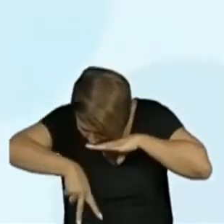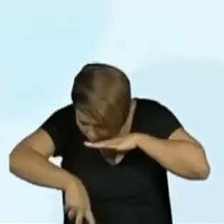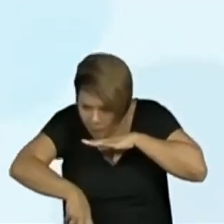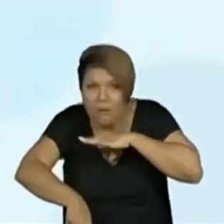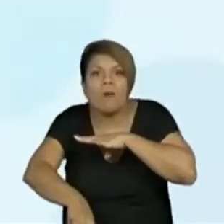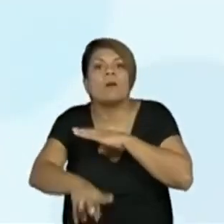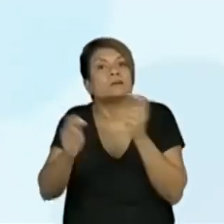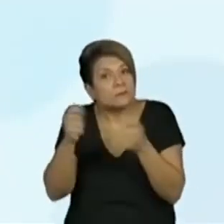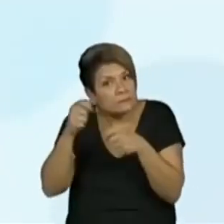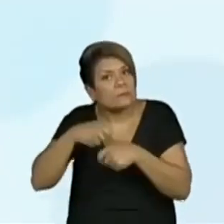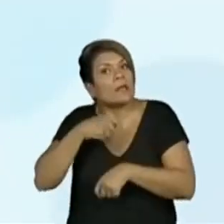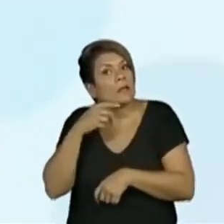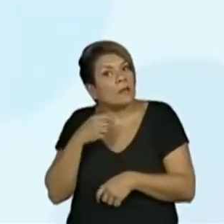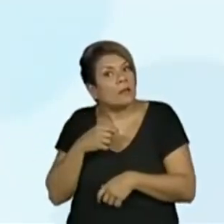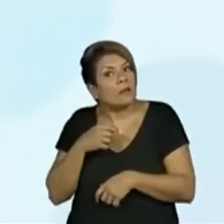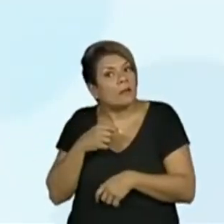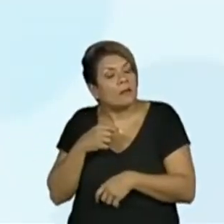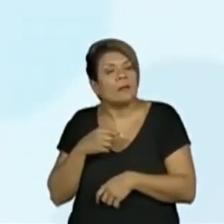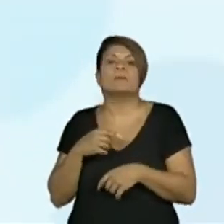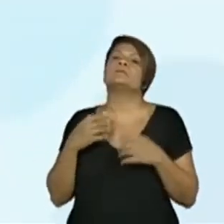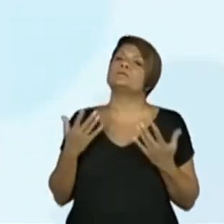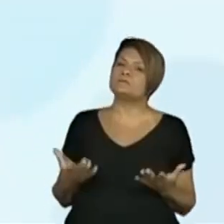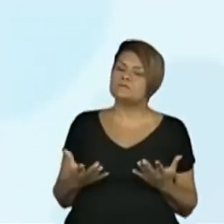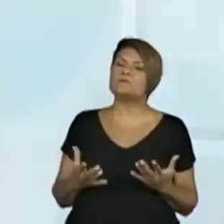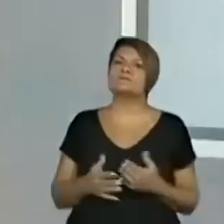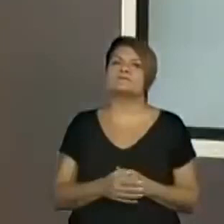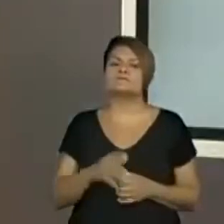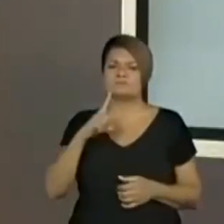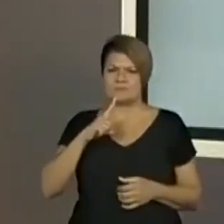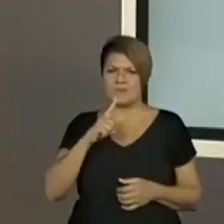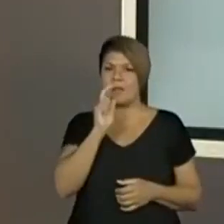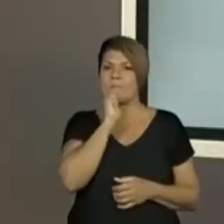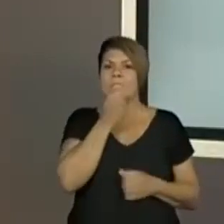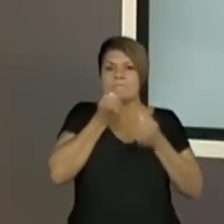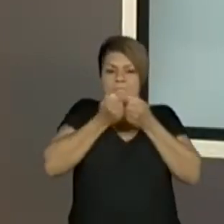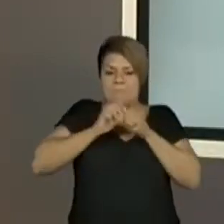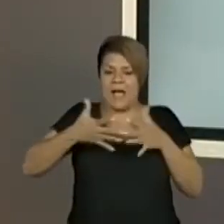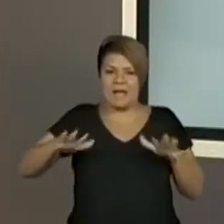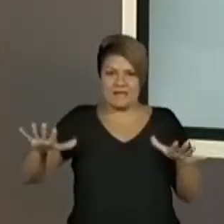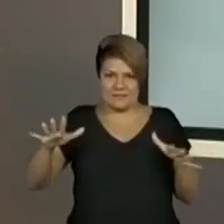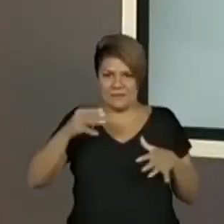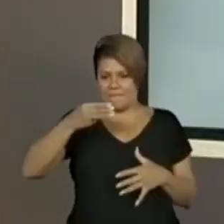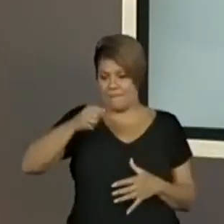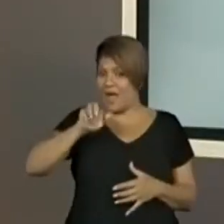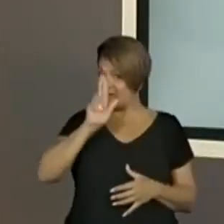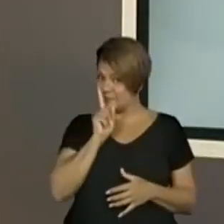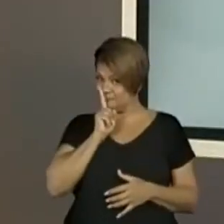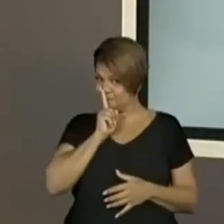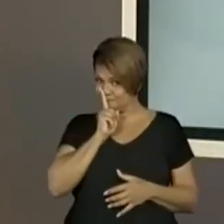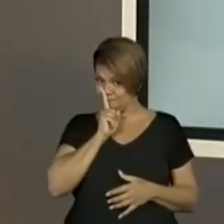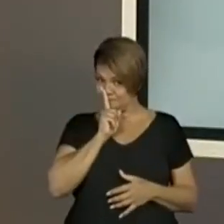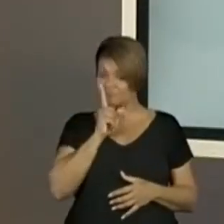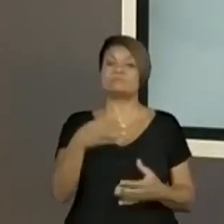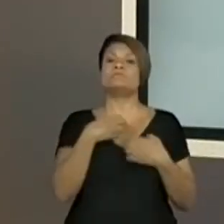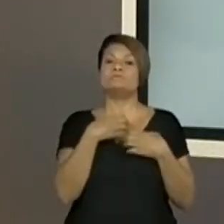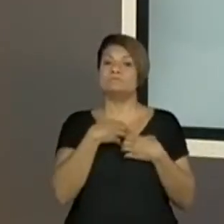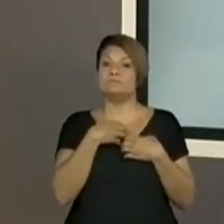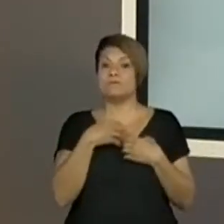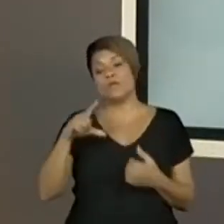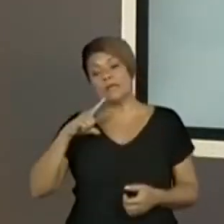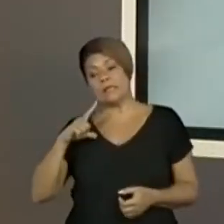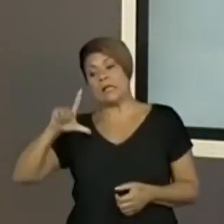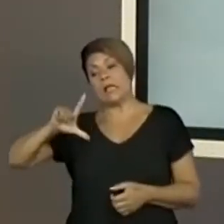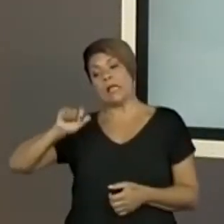né? E eu pergunto mais, a gente tem um mago. Quais as características desse mago? Vai pensando aí. Eu tenho um lago